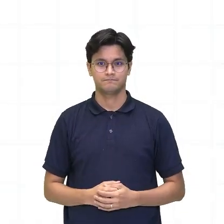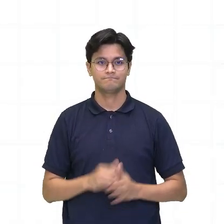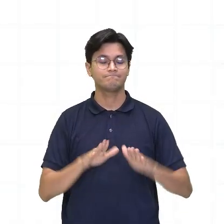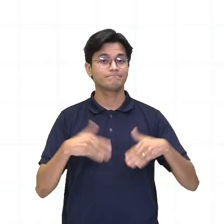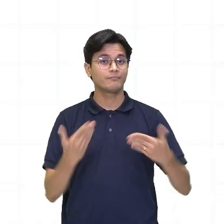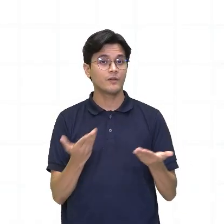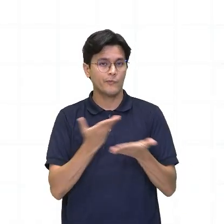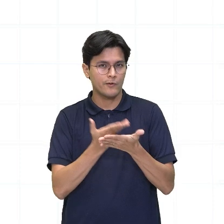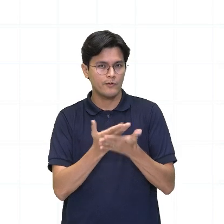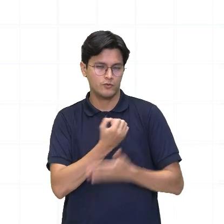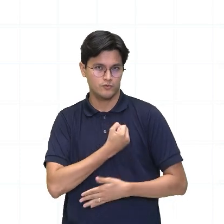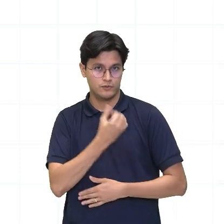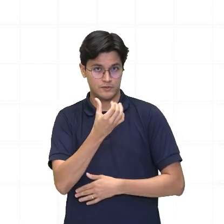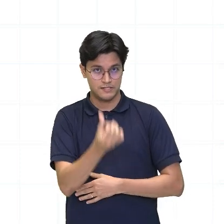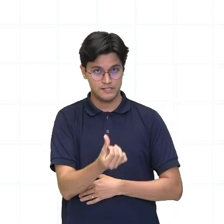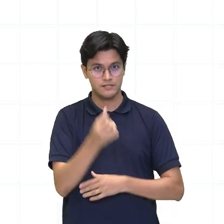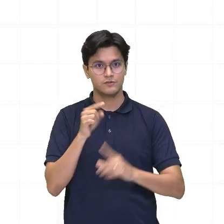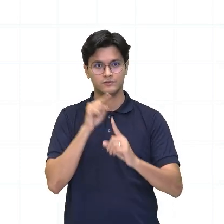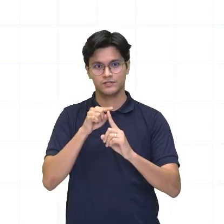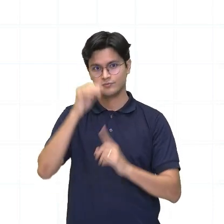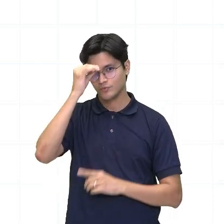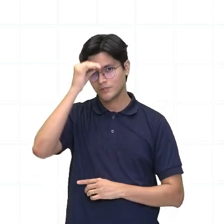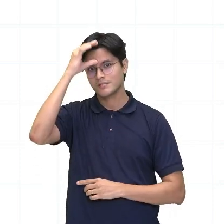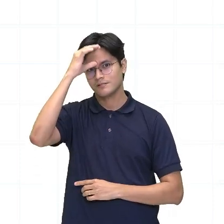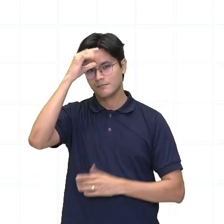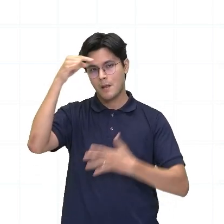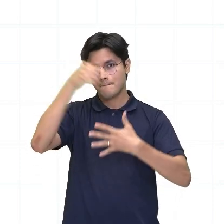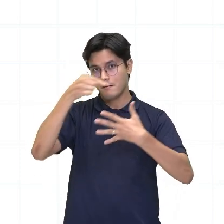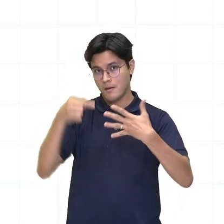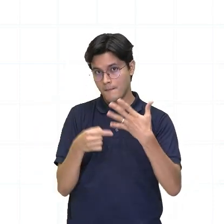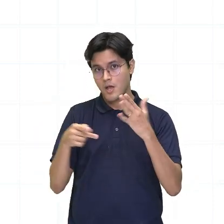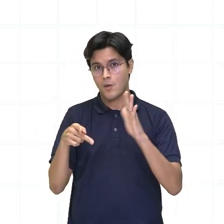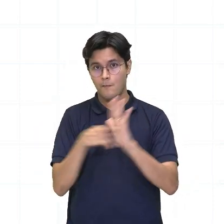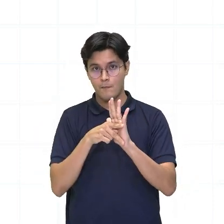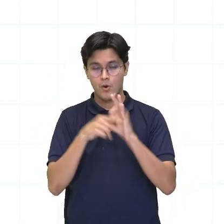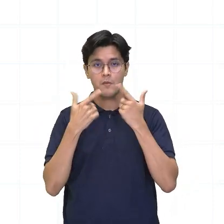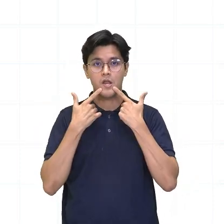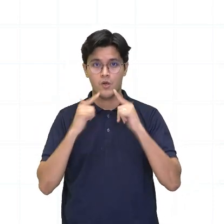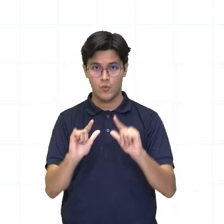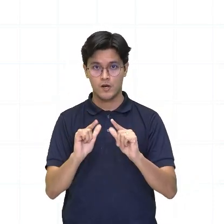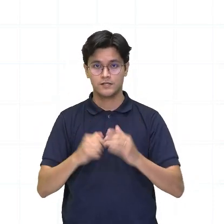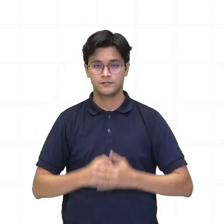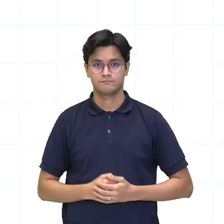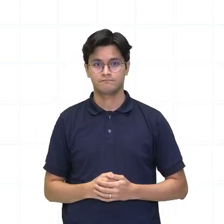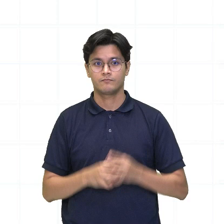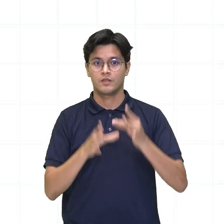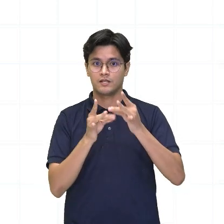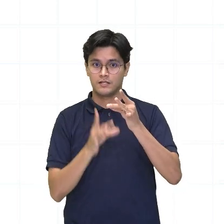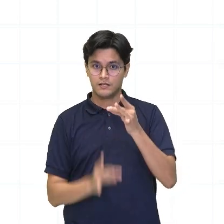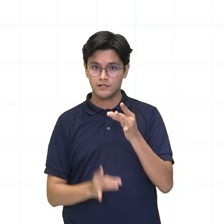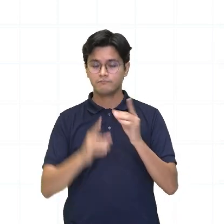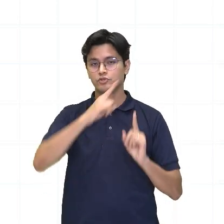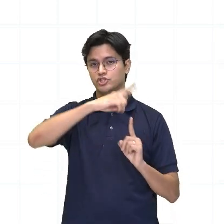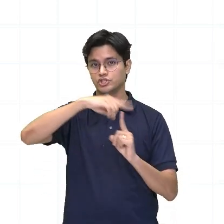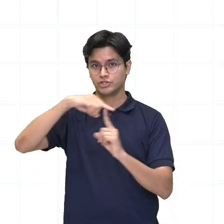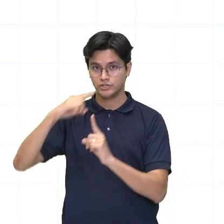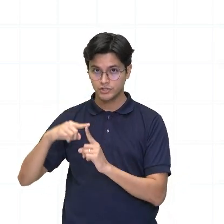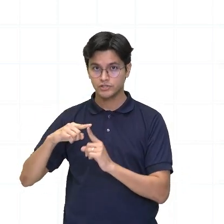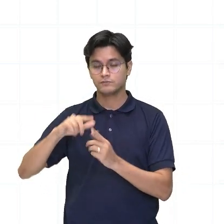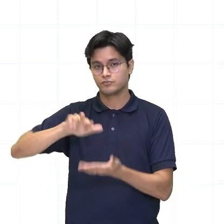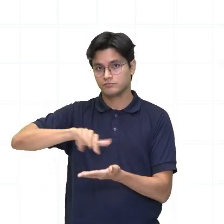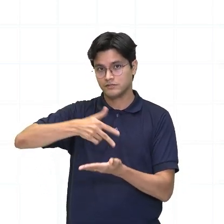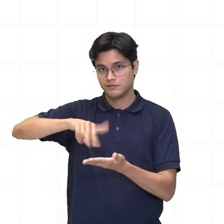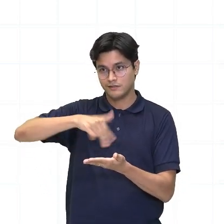aula 6, objeto de conhecimento, elementos da linguagem. Detalhamento, a forma nas danças clássicas